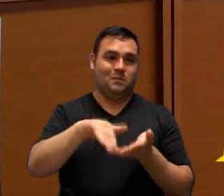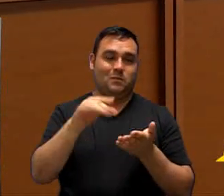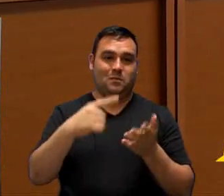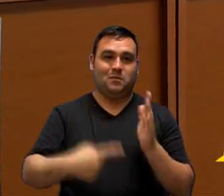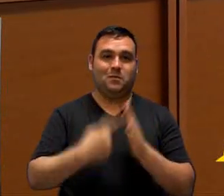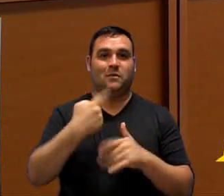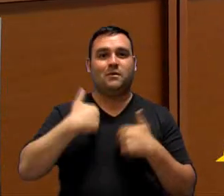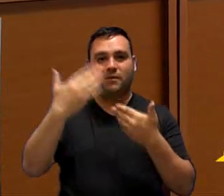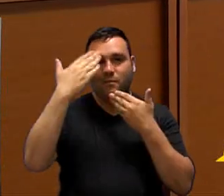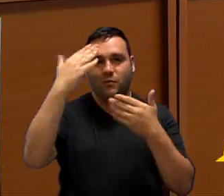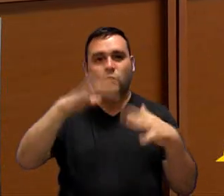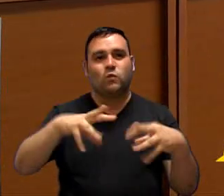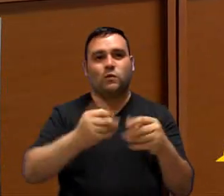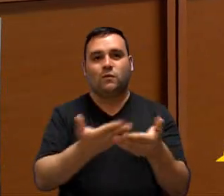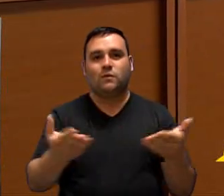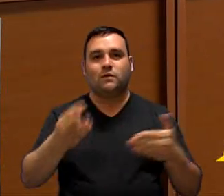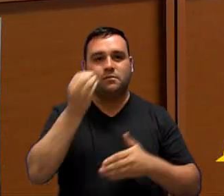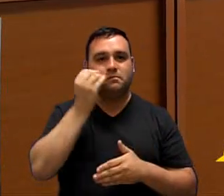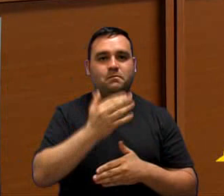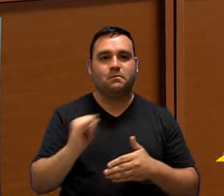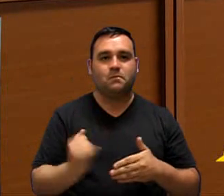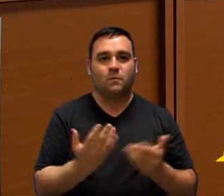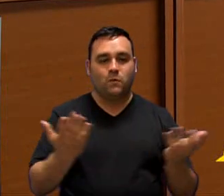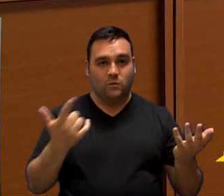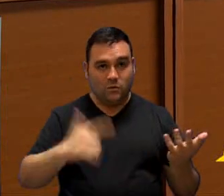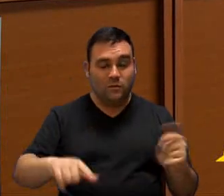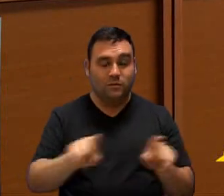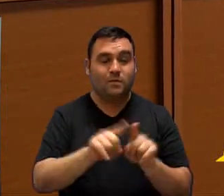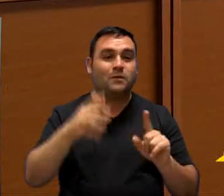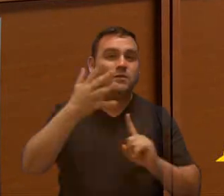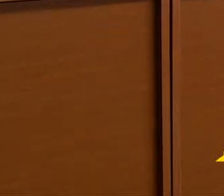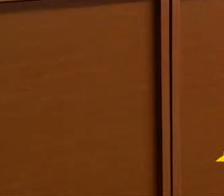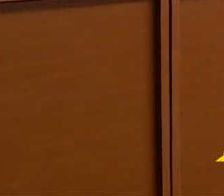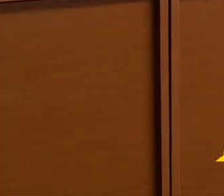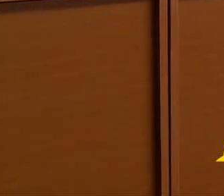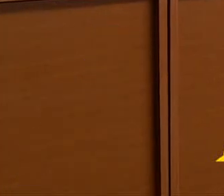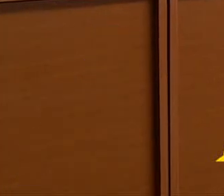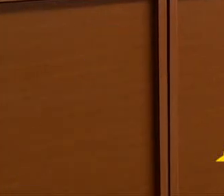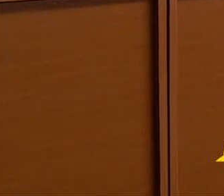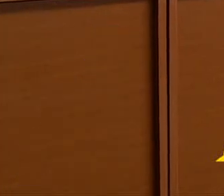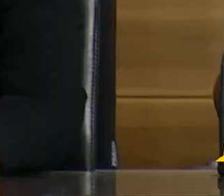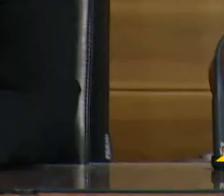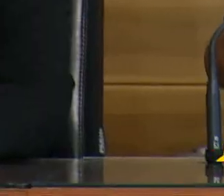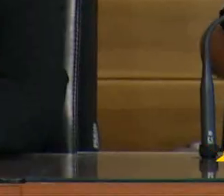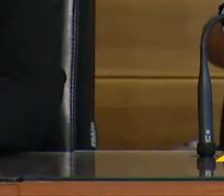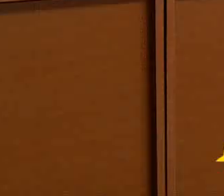secretário, eu queria agradecer a todos por essa oportunidade novamente e passo a palavra à senhora presidenta.